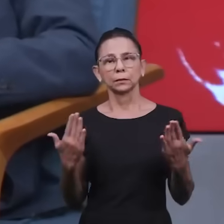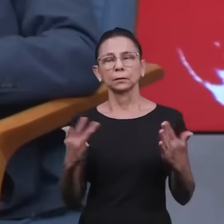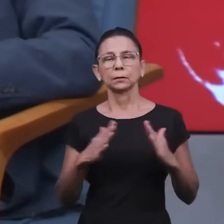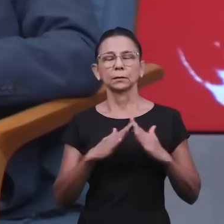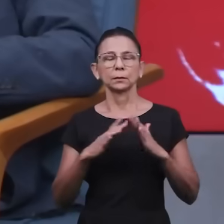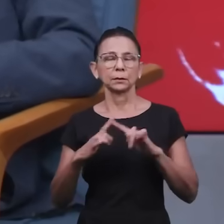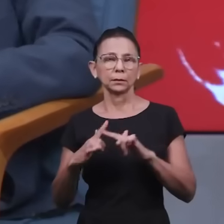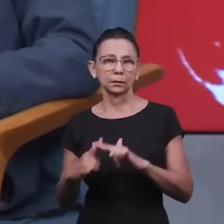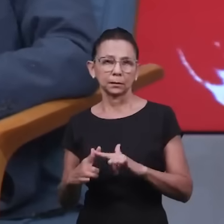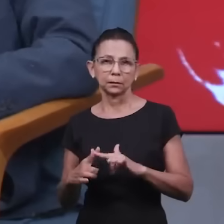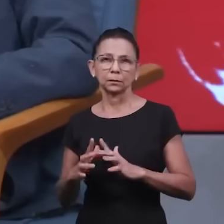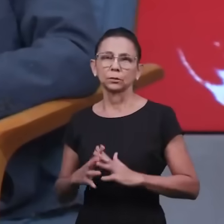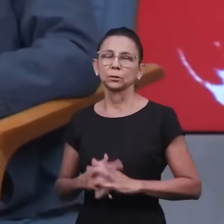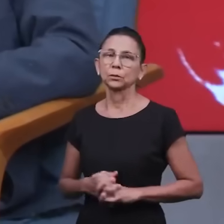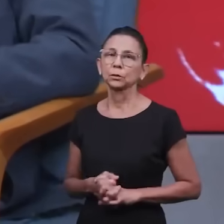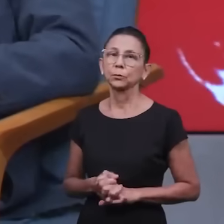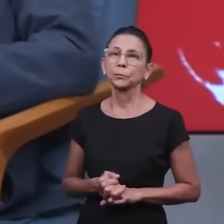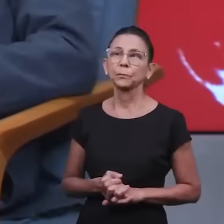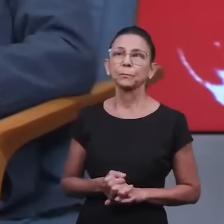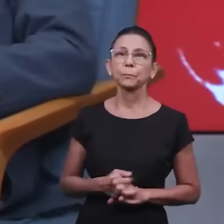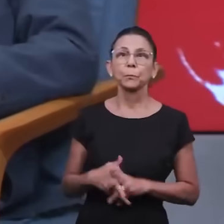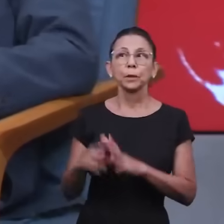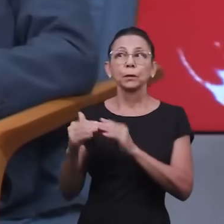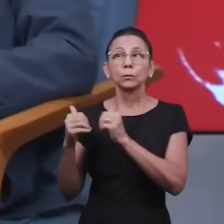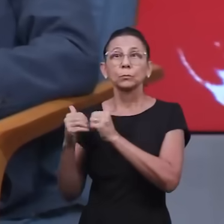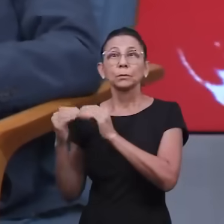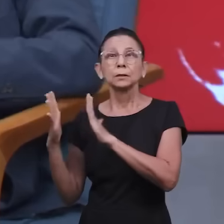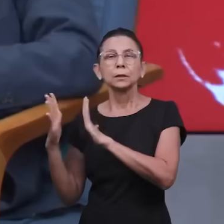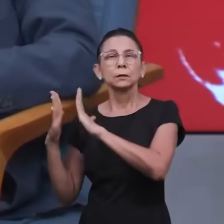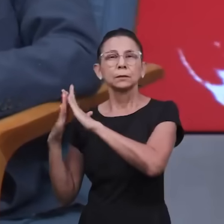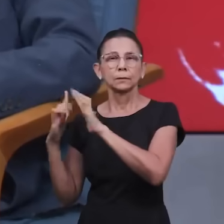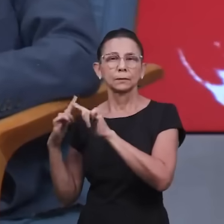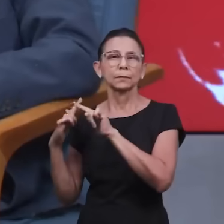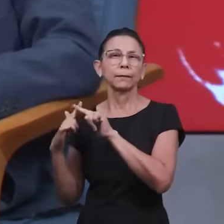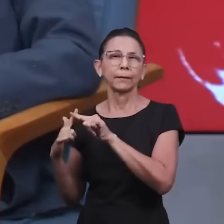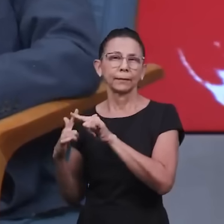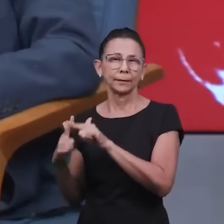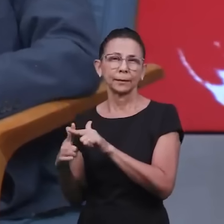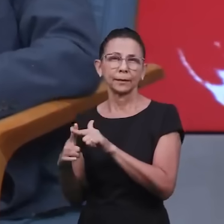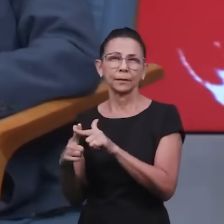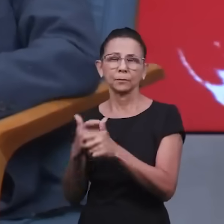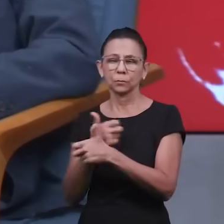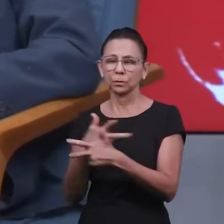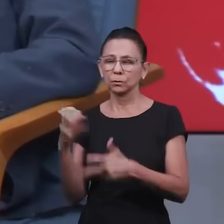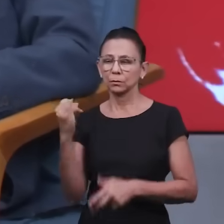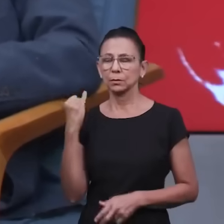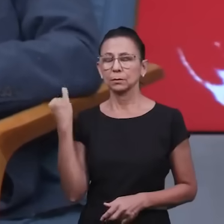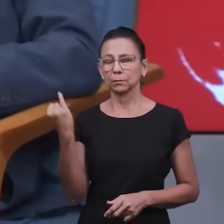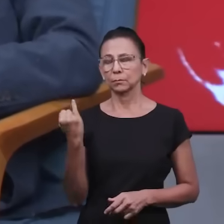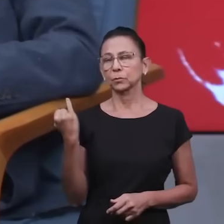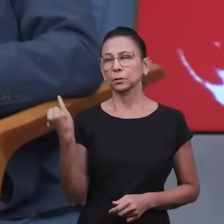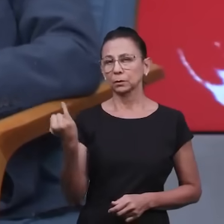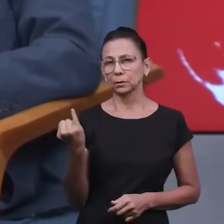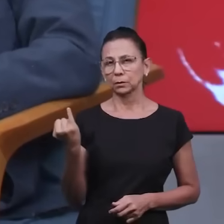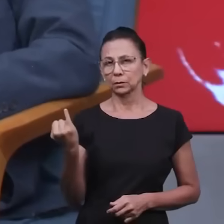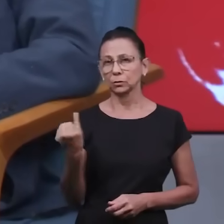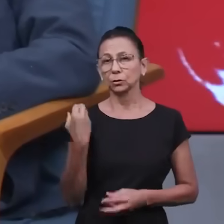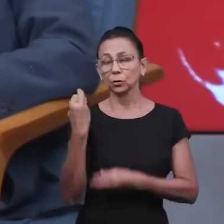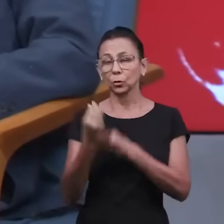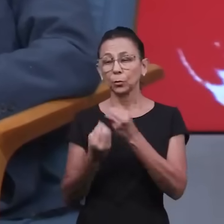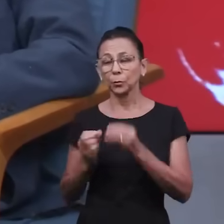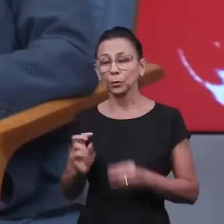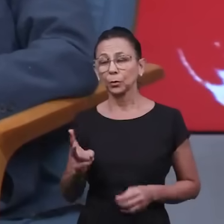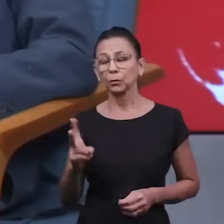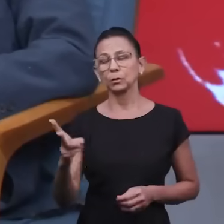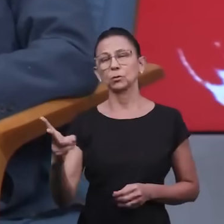tem muita coisa importante para mostrar ali que a igreja funcionaria